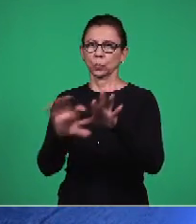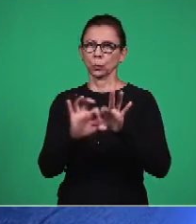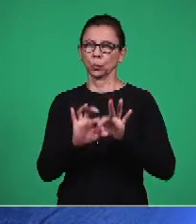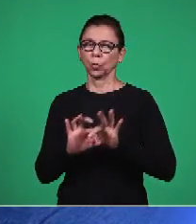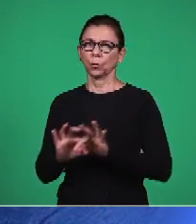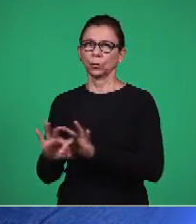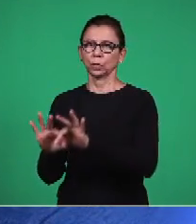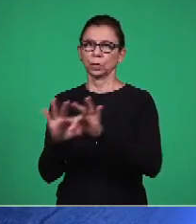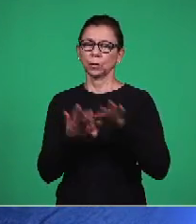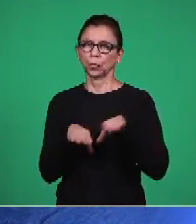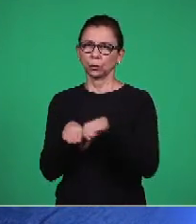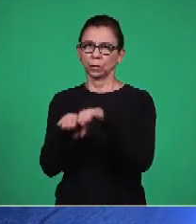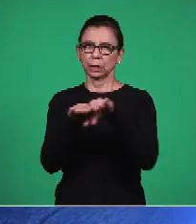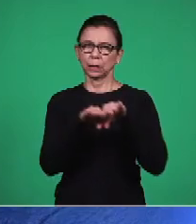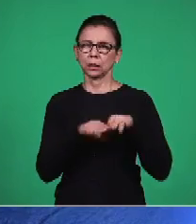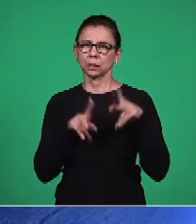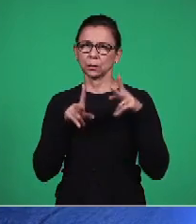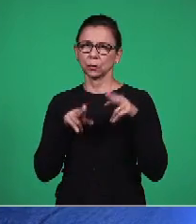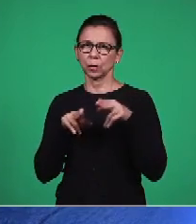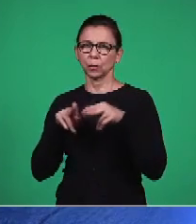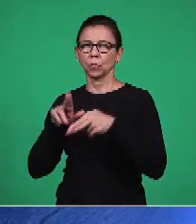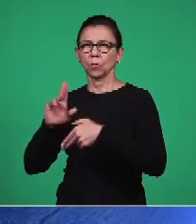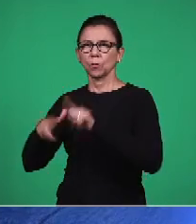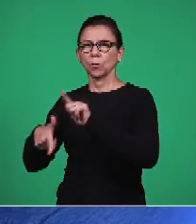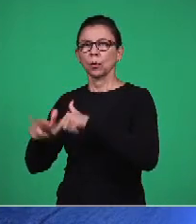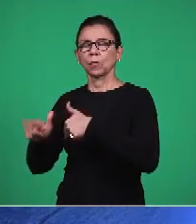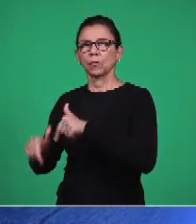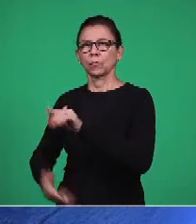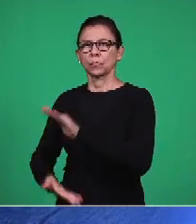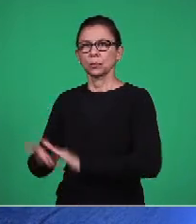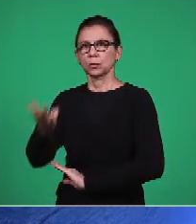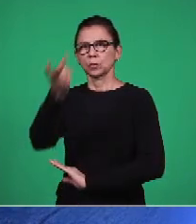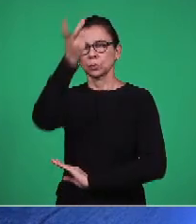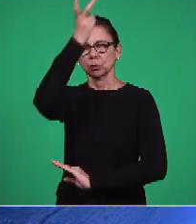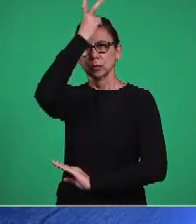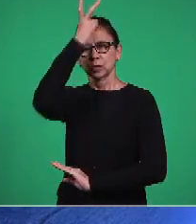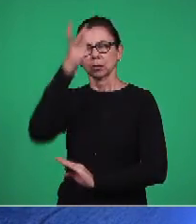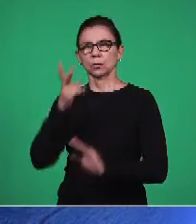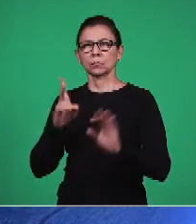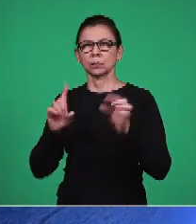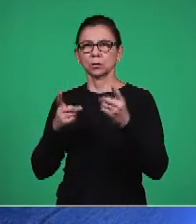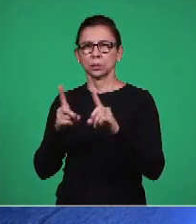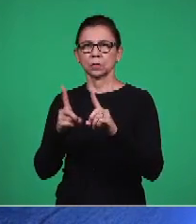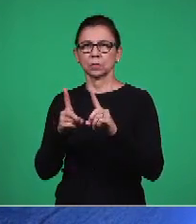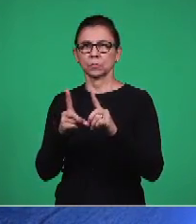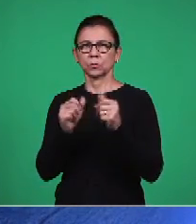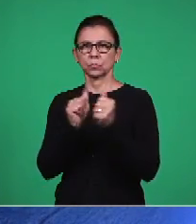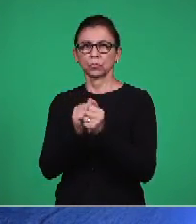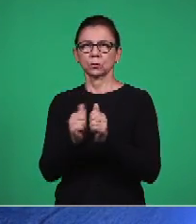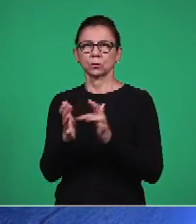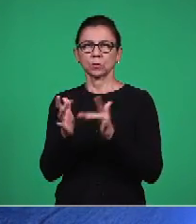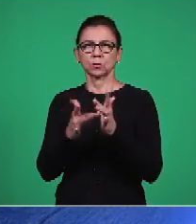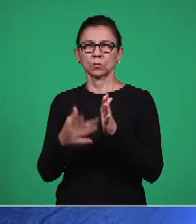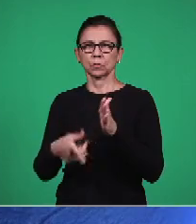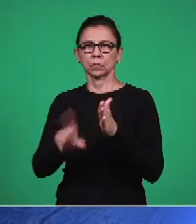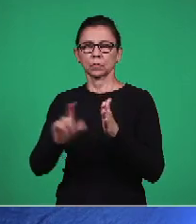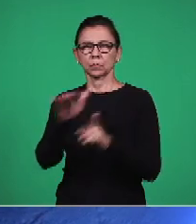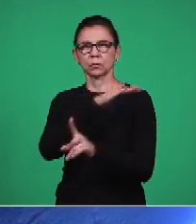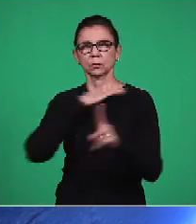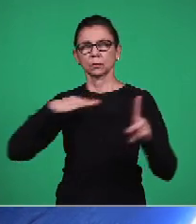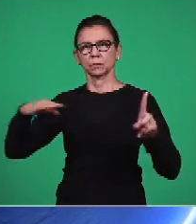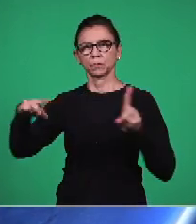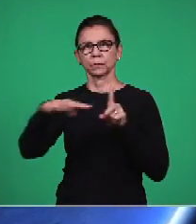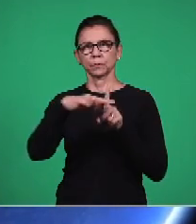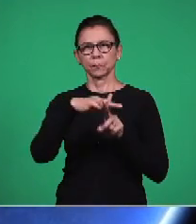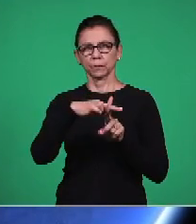e comunhão, como viveram os hebreus na saída do Egito e os discípulos com o Senhor Jesus na véspera de sua morte